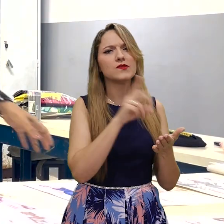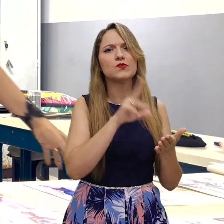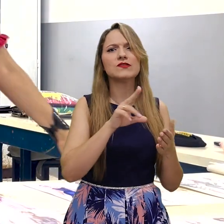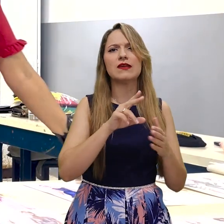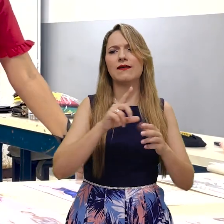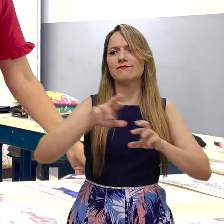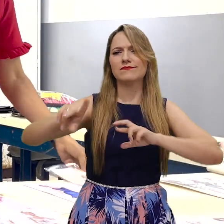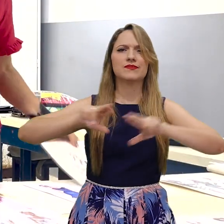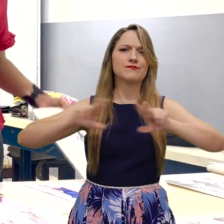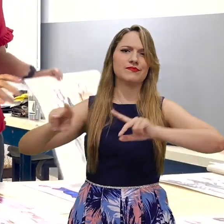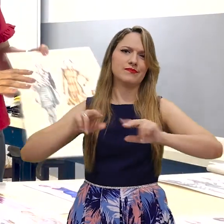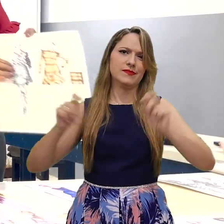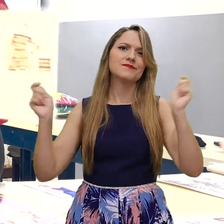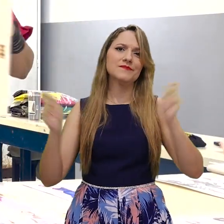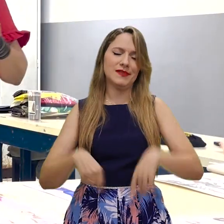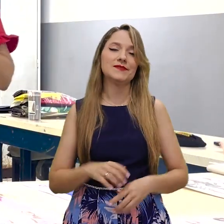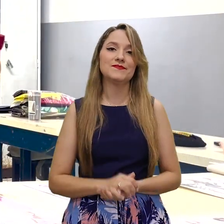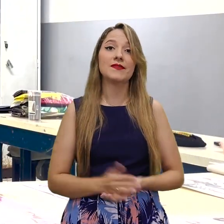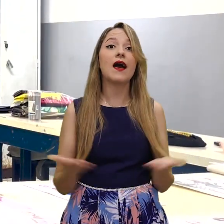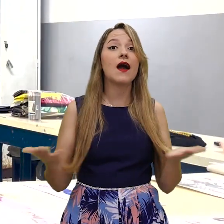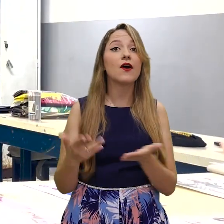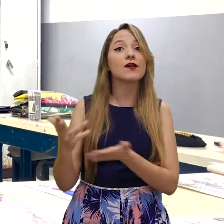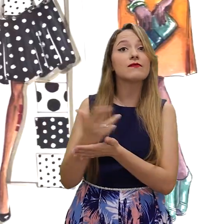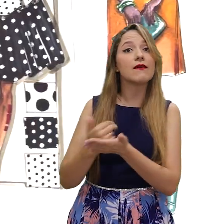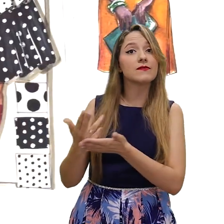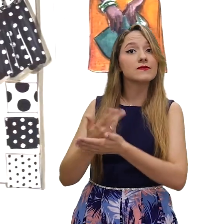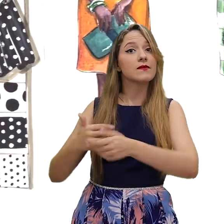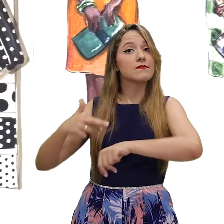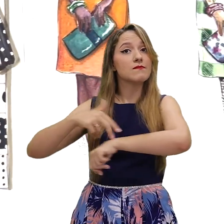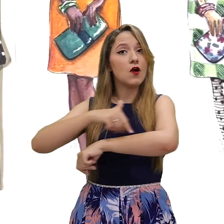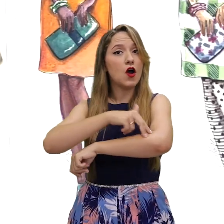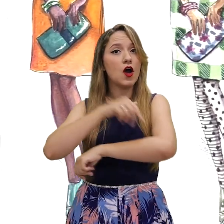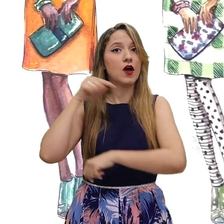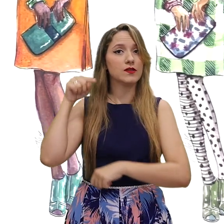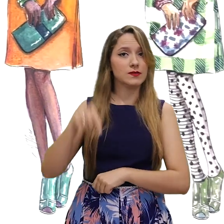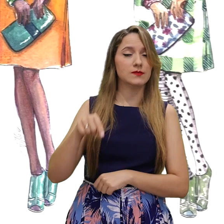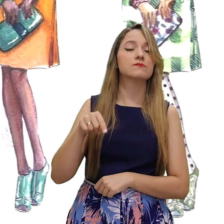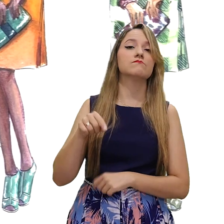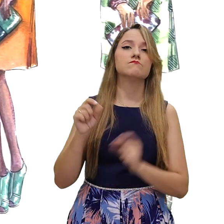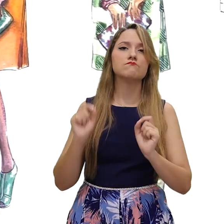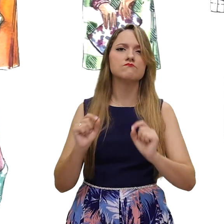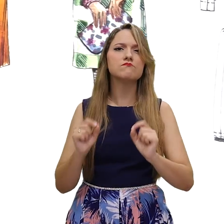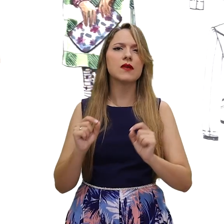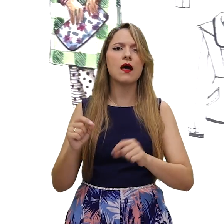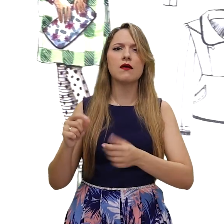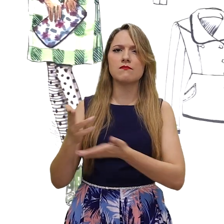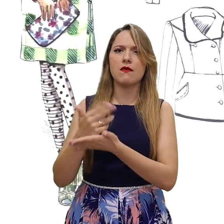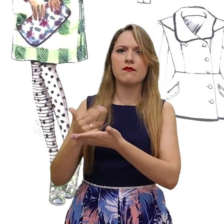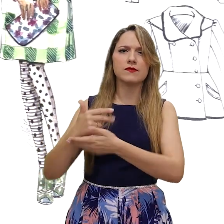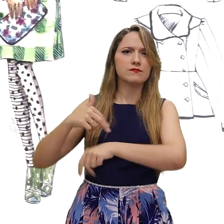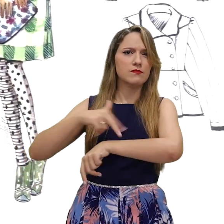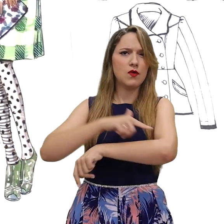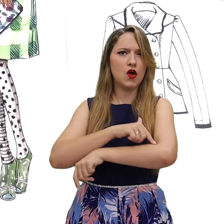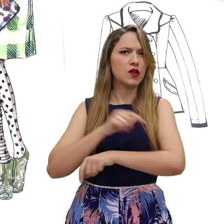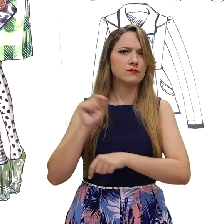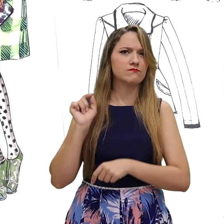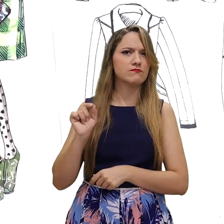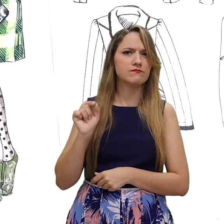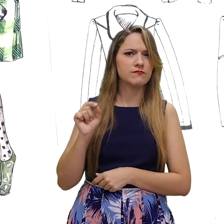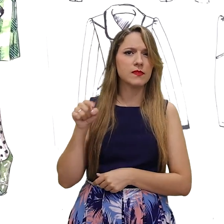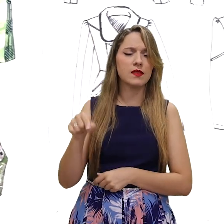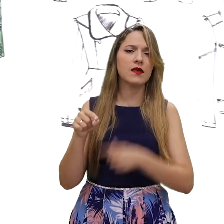moda. Então, a gente fala, né, o desenho de moda ou o croquis de moda. Croquis não é